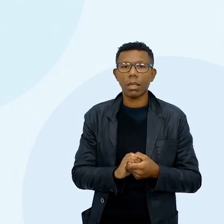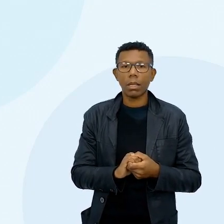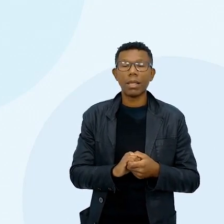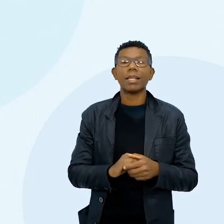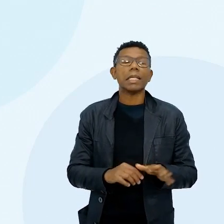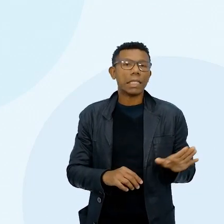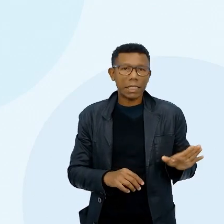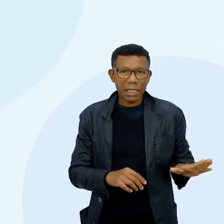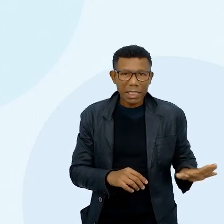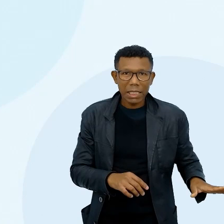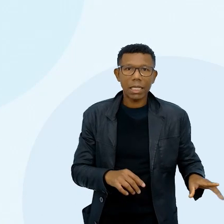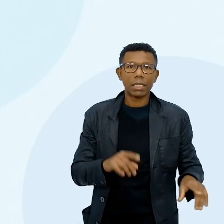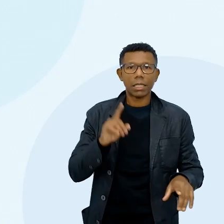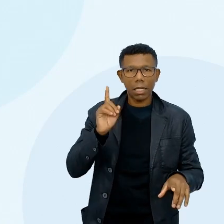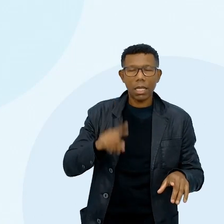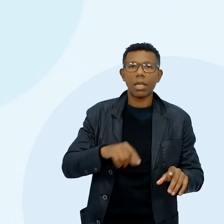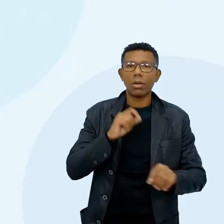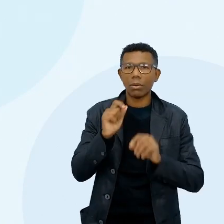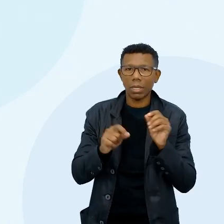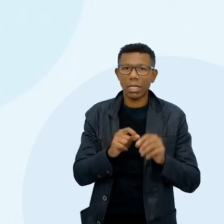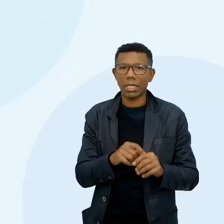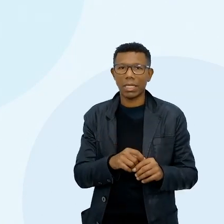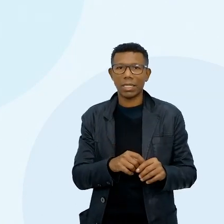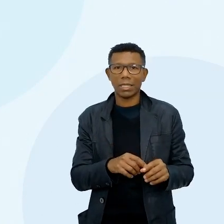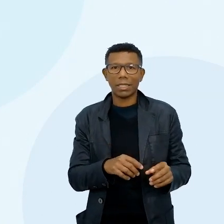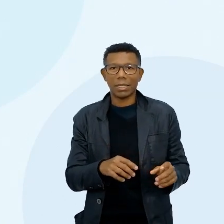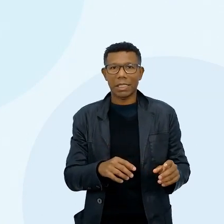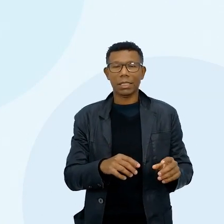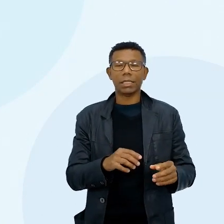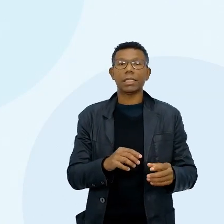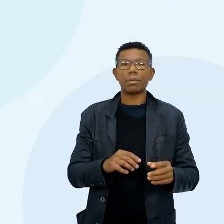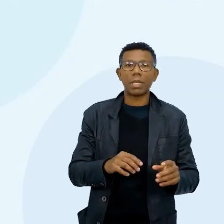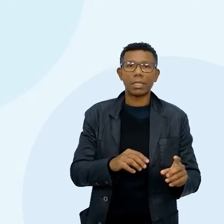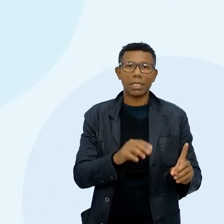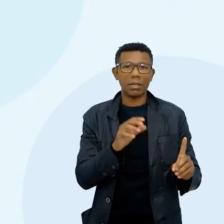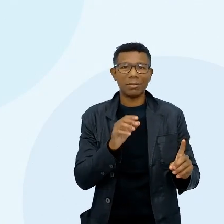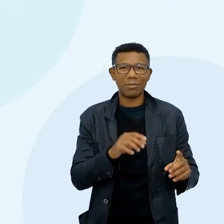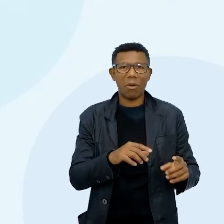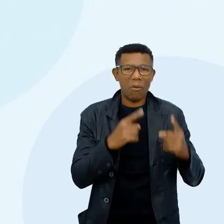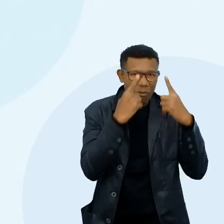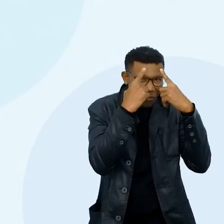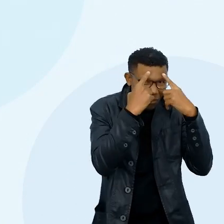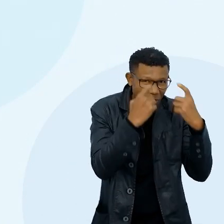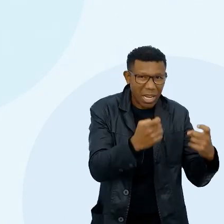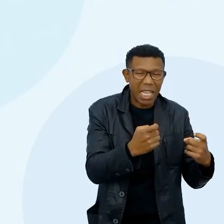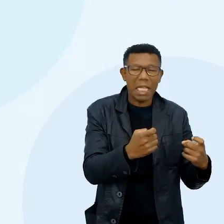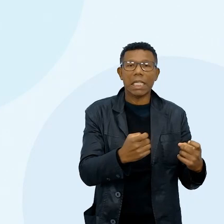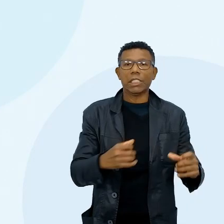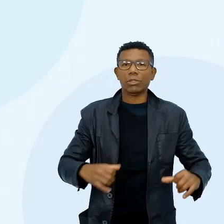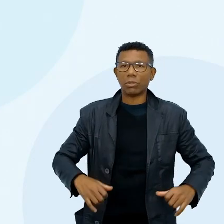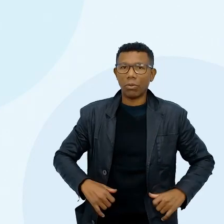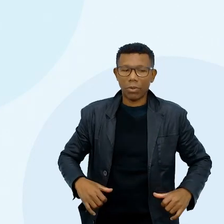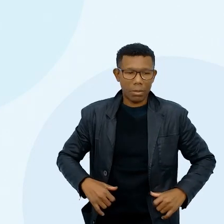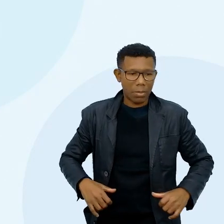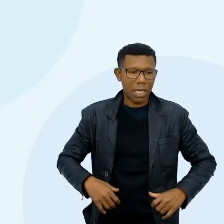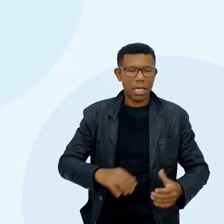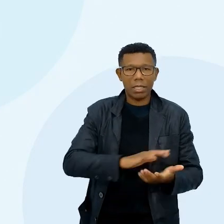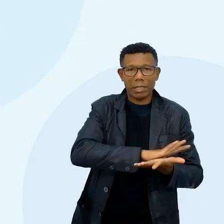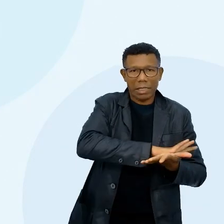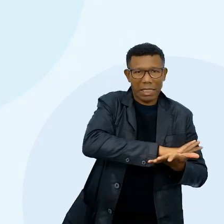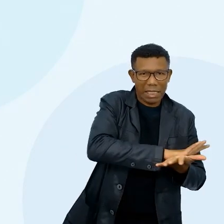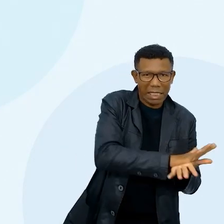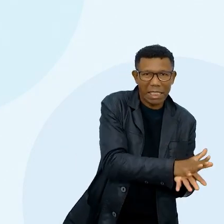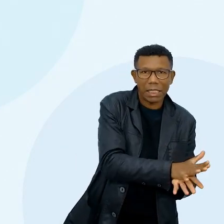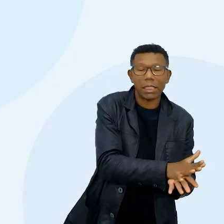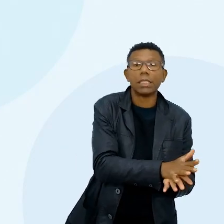objeto de qualquer forma de negligência, né? Discriminação, exploração, violência, crueldade e opressão,